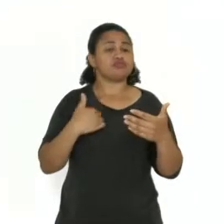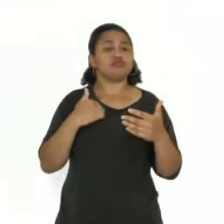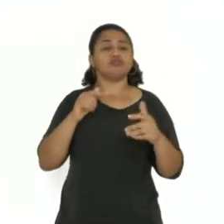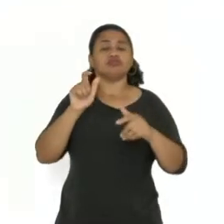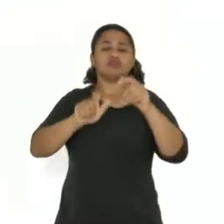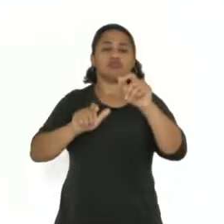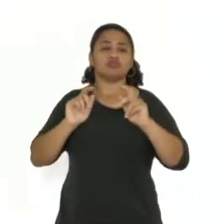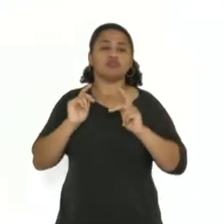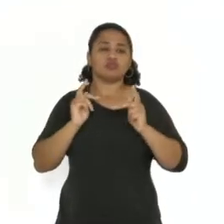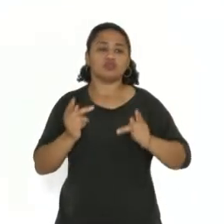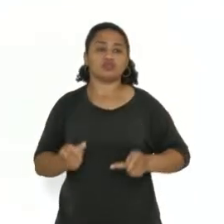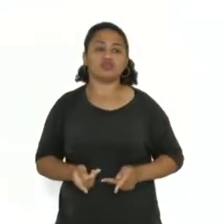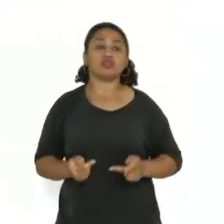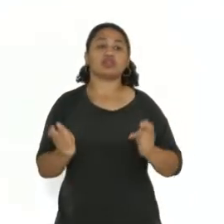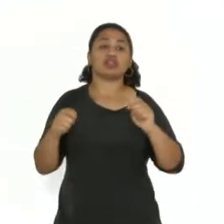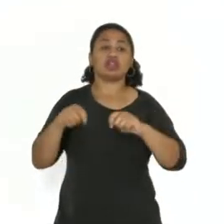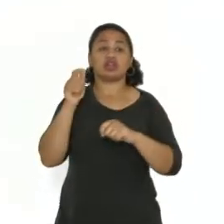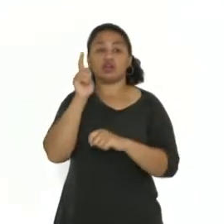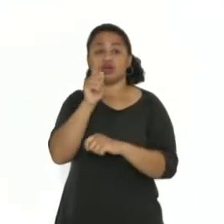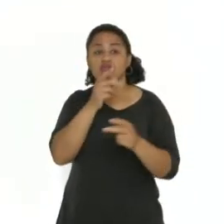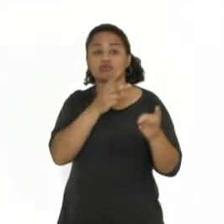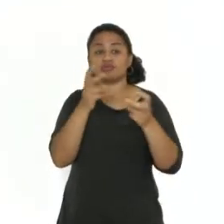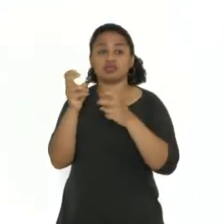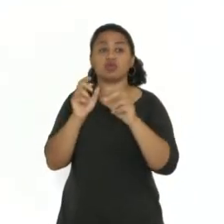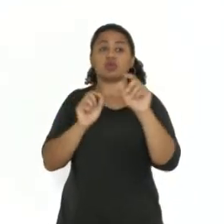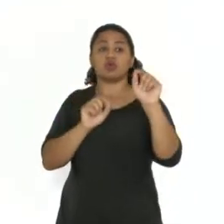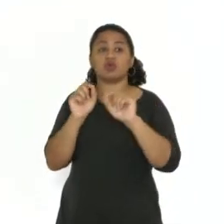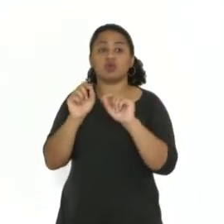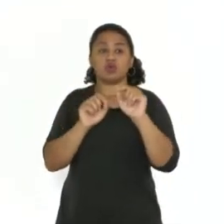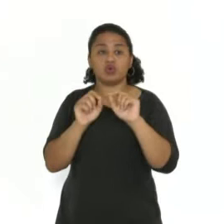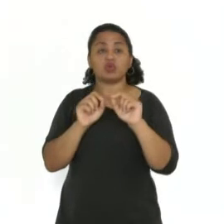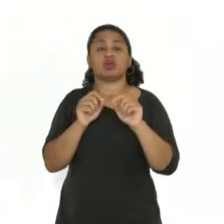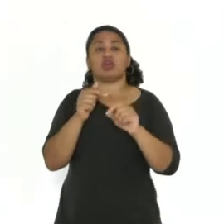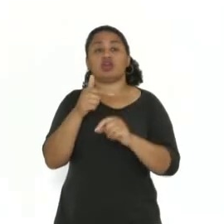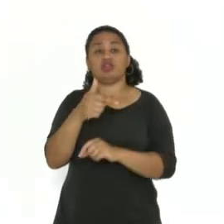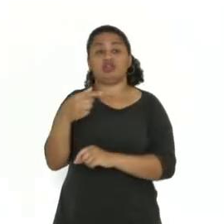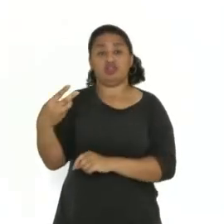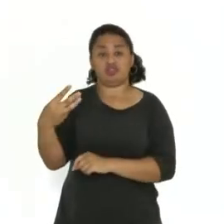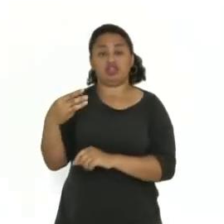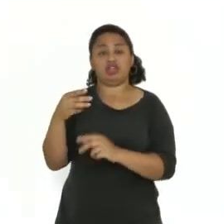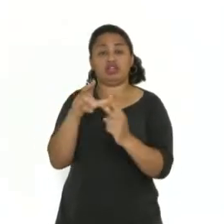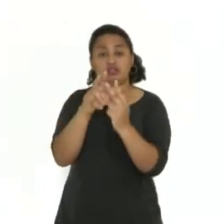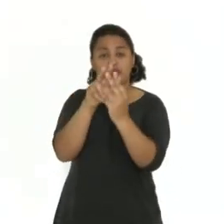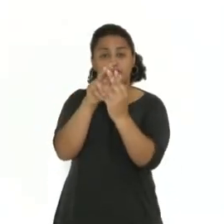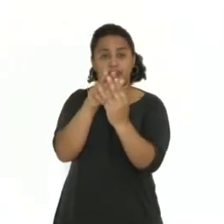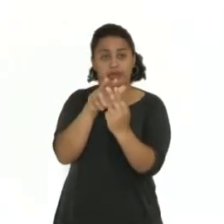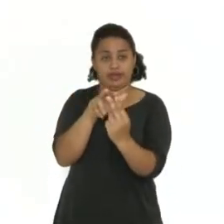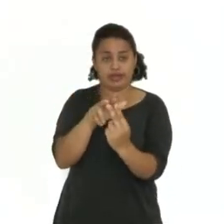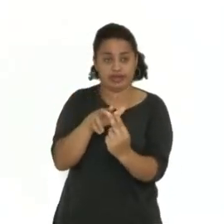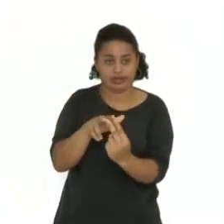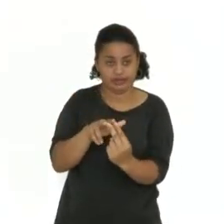humana, é possível observar, olha aqui, 23 pares de cromossomos,